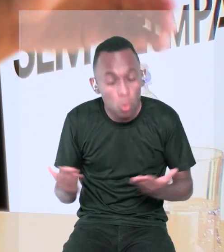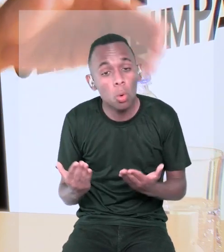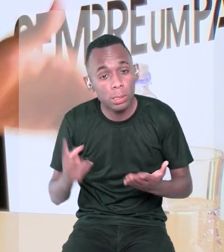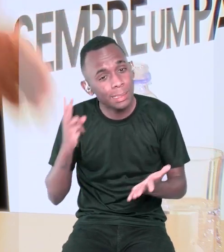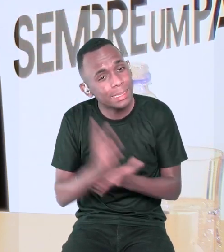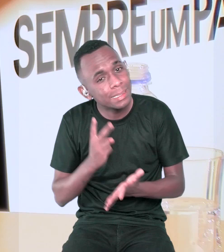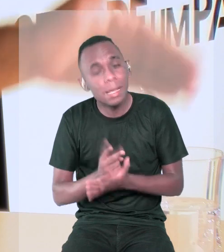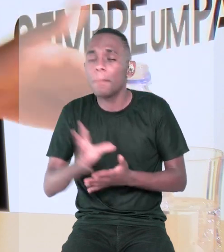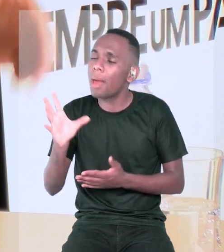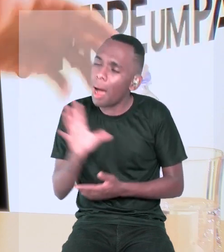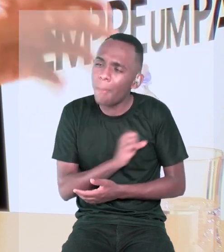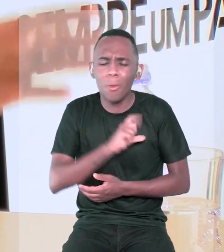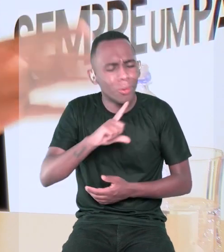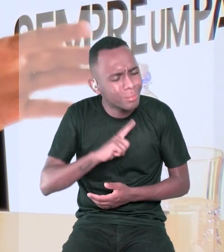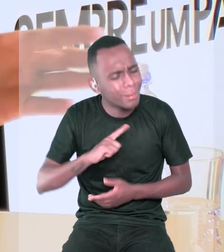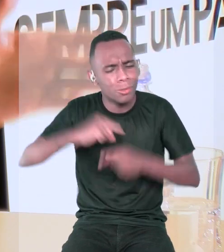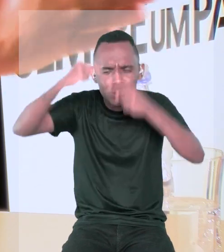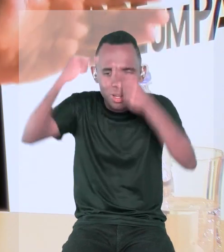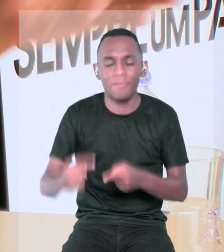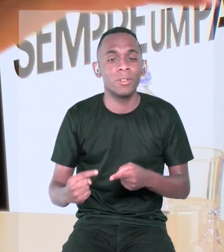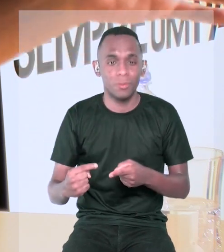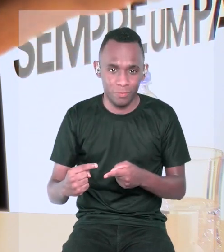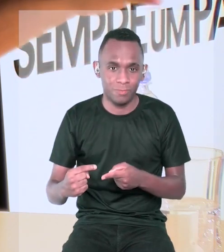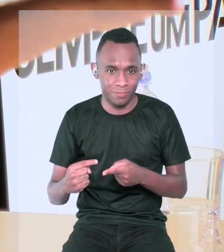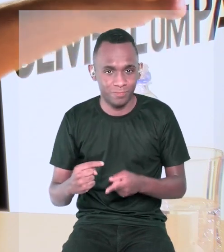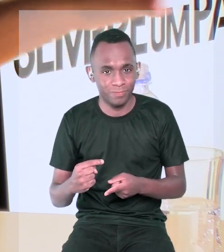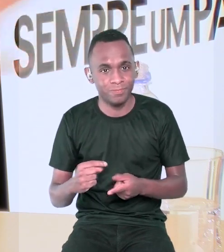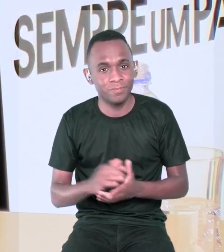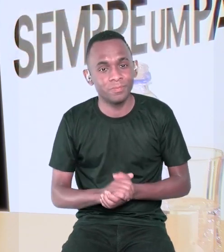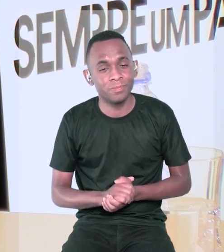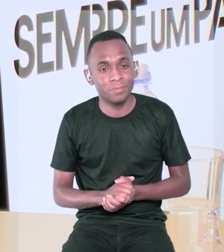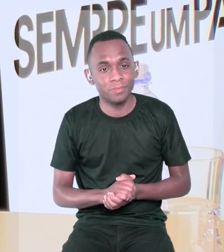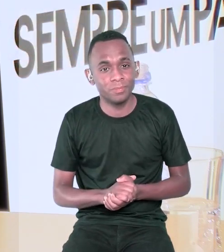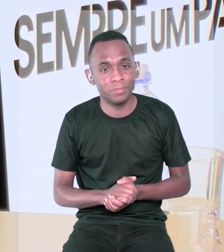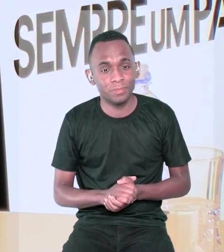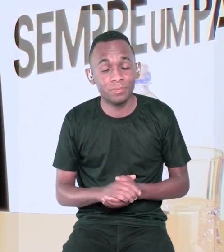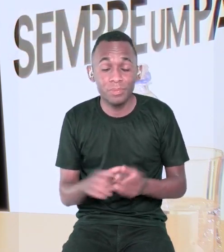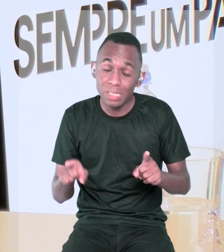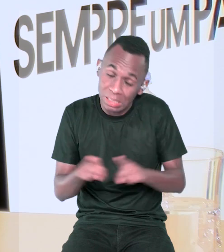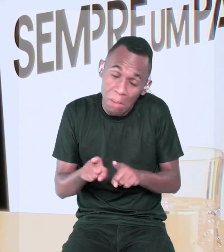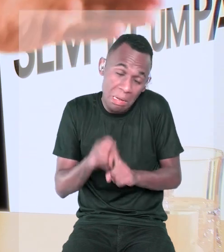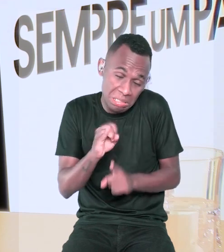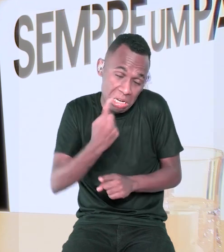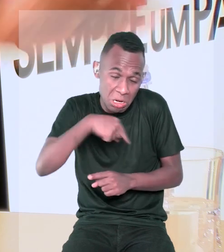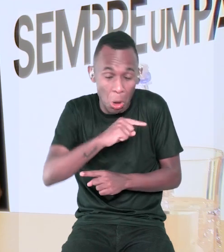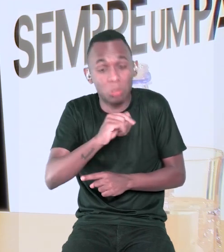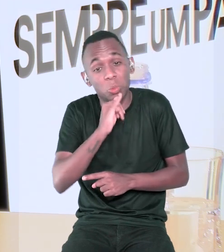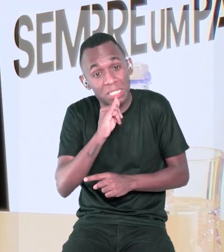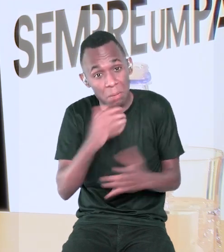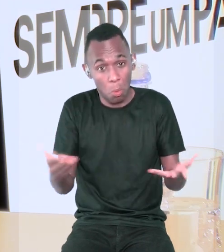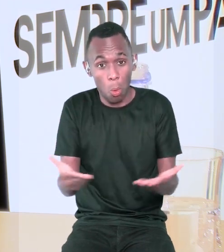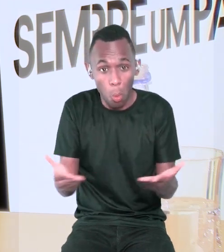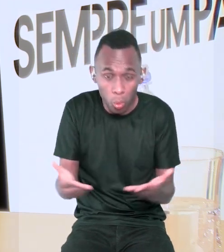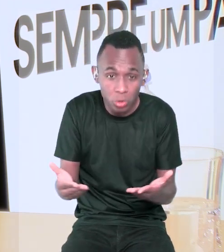na modernidade, lá está o amor de alguma maneira desafiando o mundo tal como ele está colocado. E ainda, se